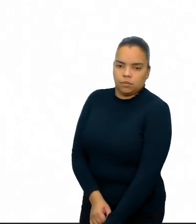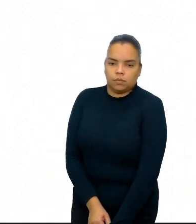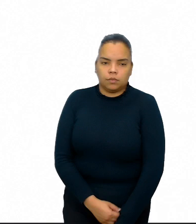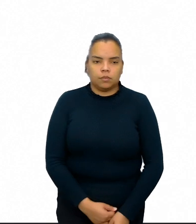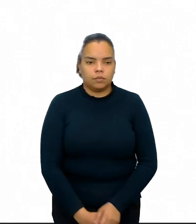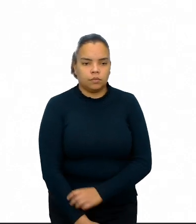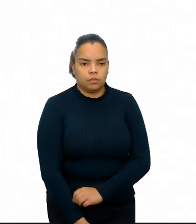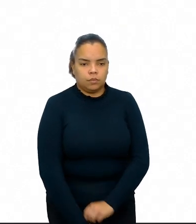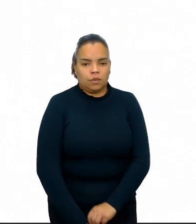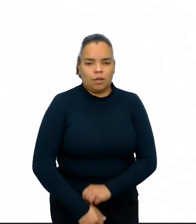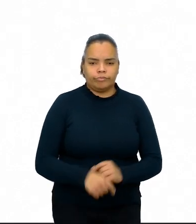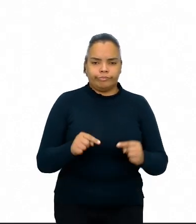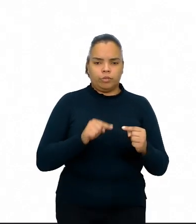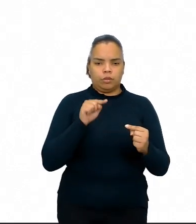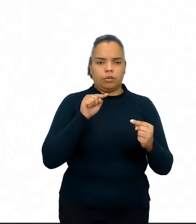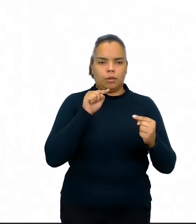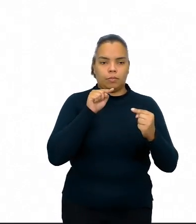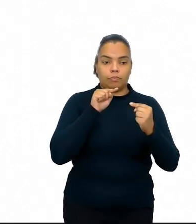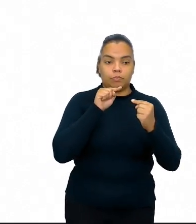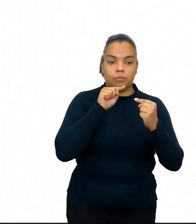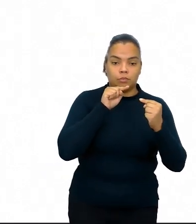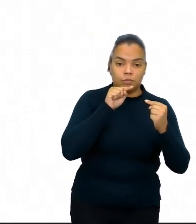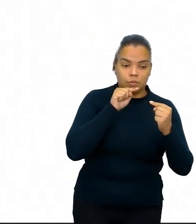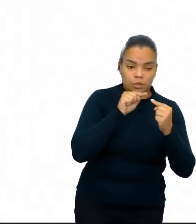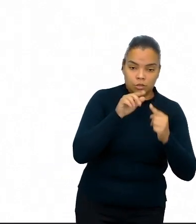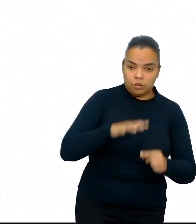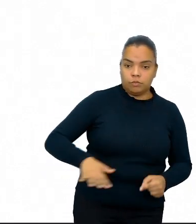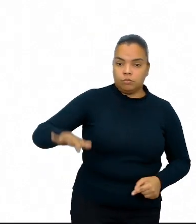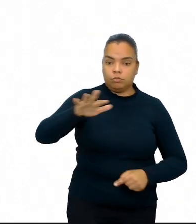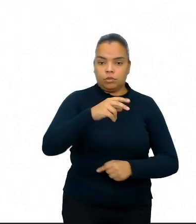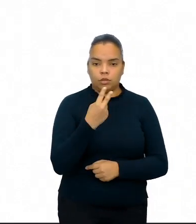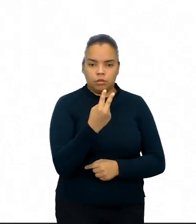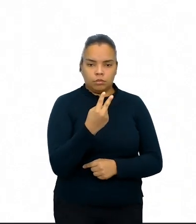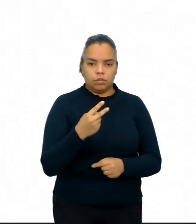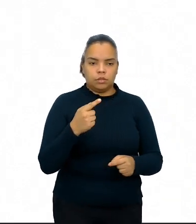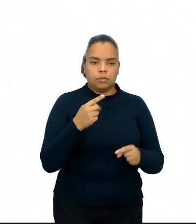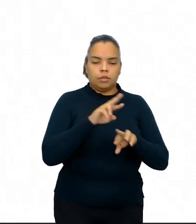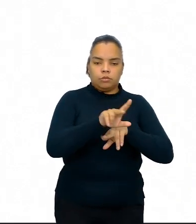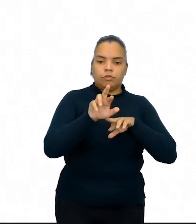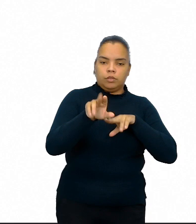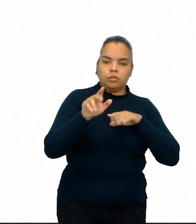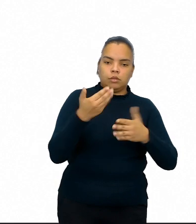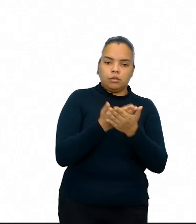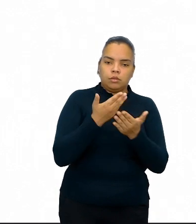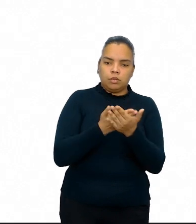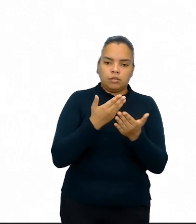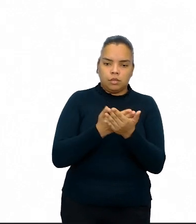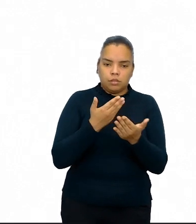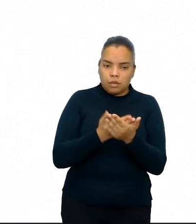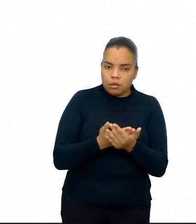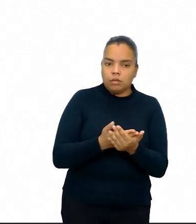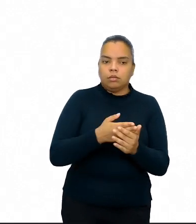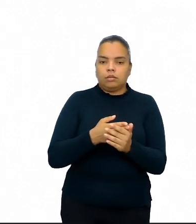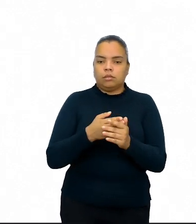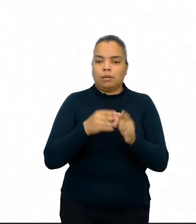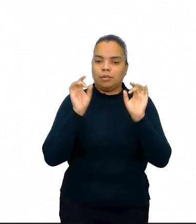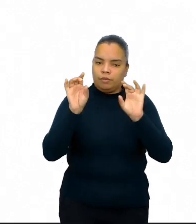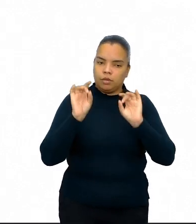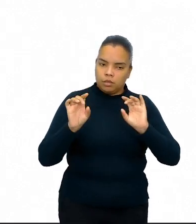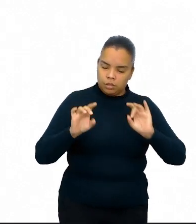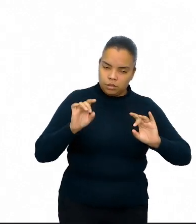e também com o objetivo geral 2, diversificando as nossas aulas, privilegiando aí as